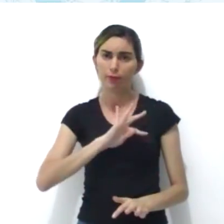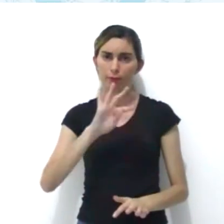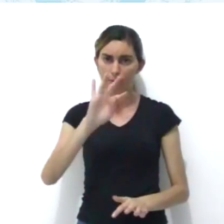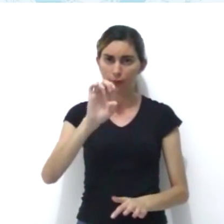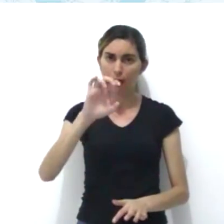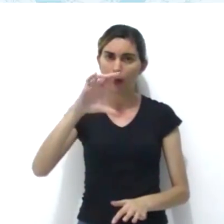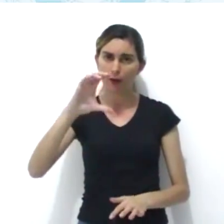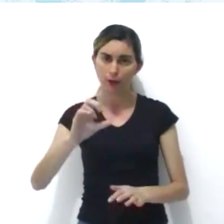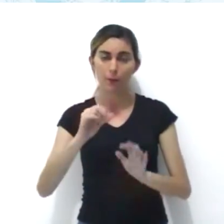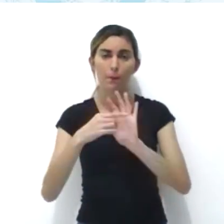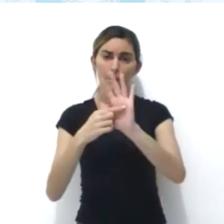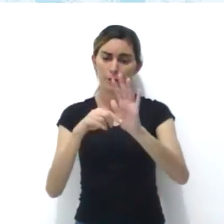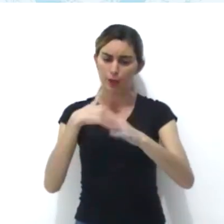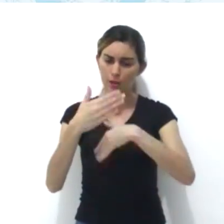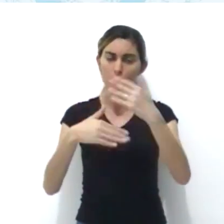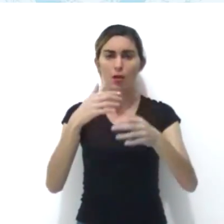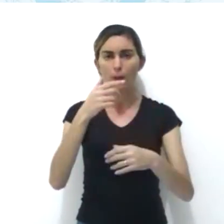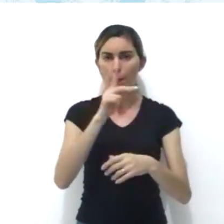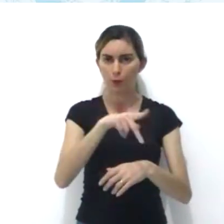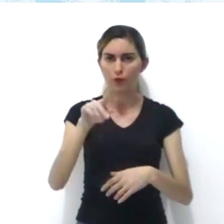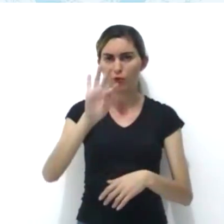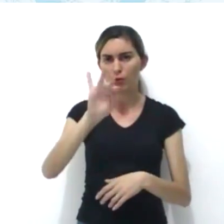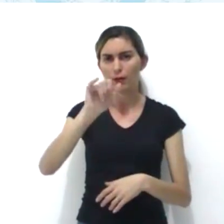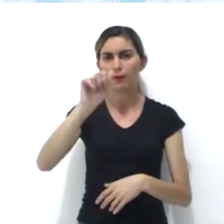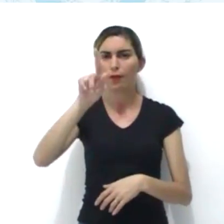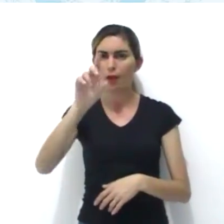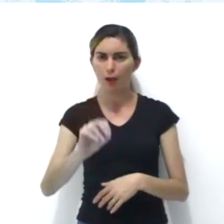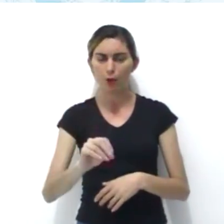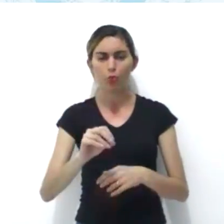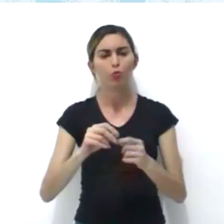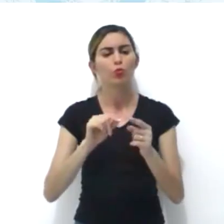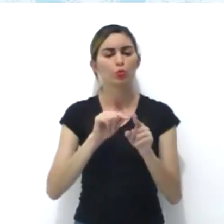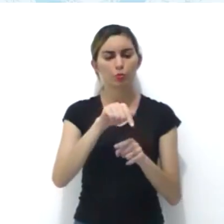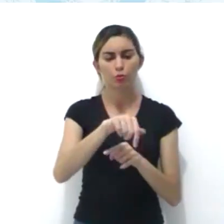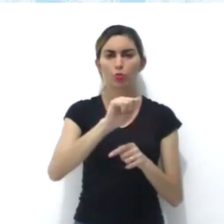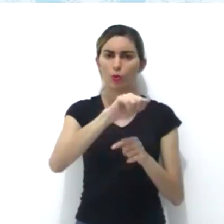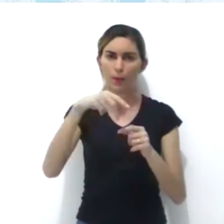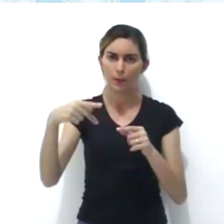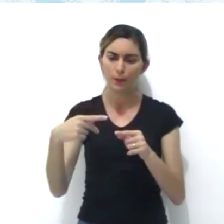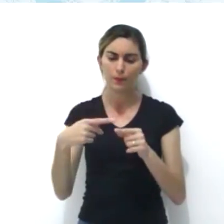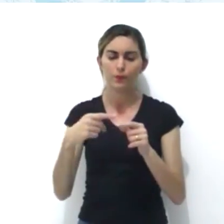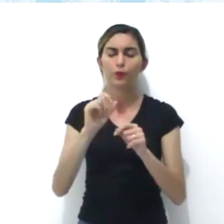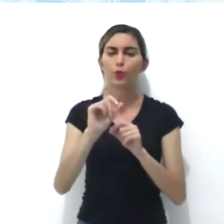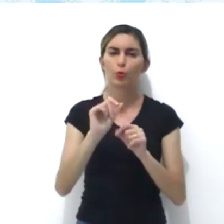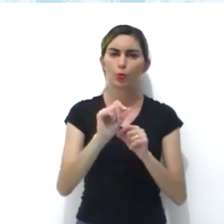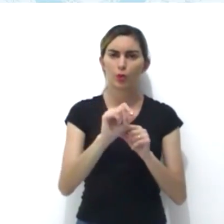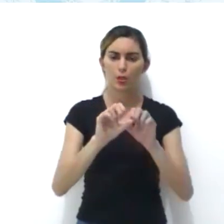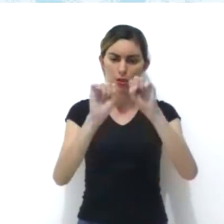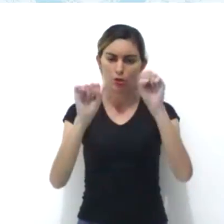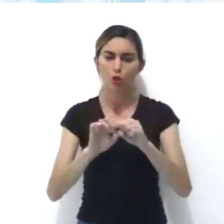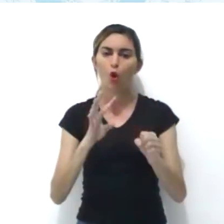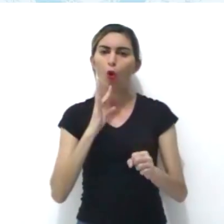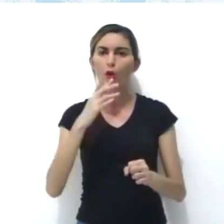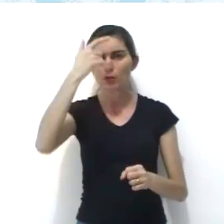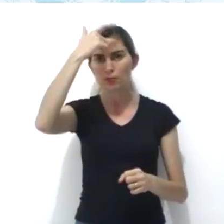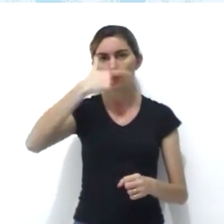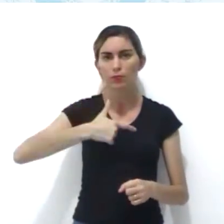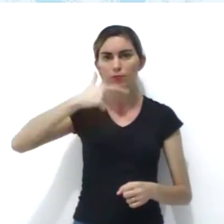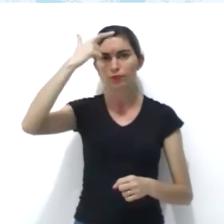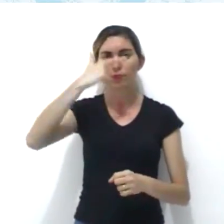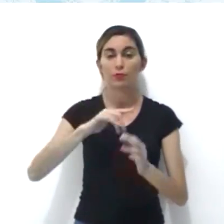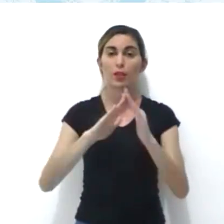eles desenvolveram na escola, com a ajuda do professor Tiago, um dispositivo que é sistema de